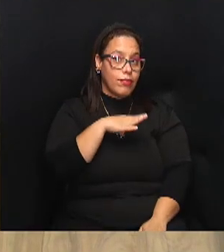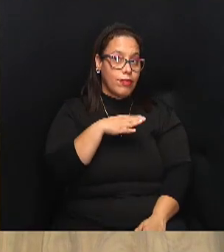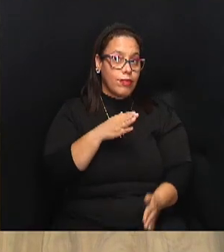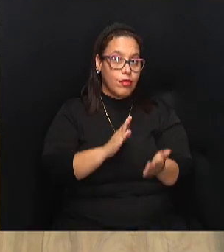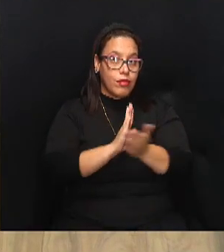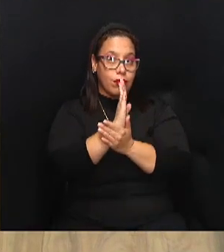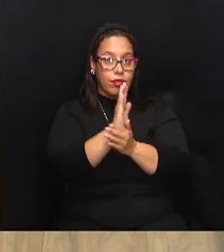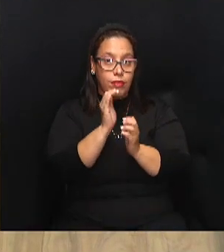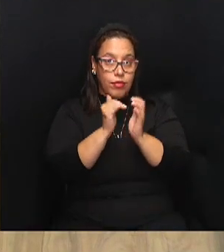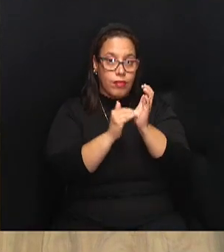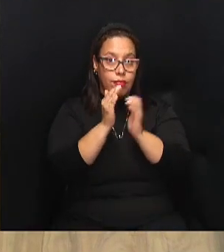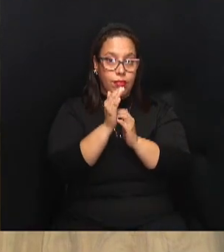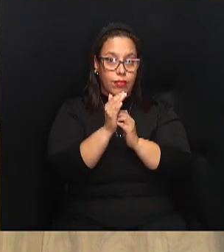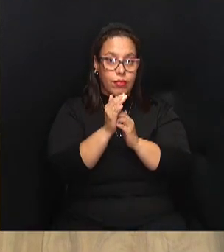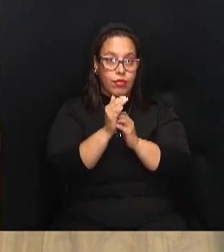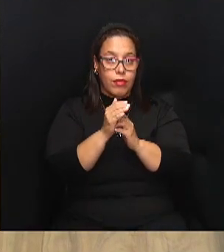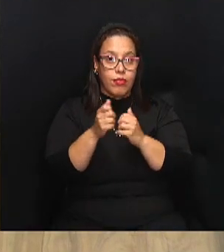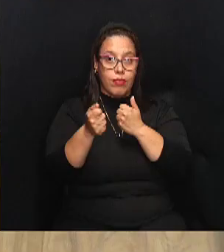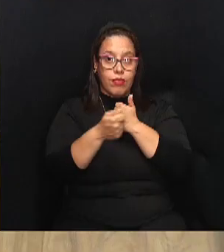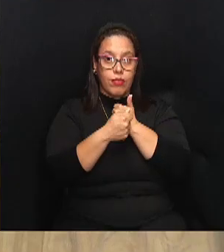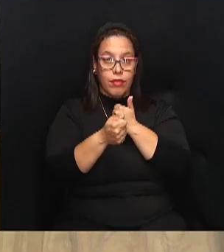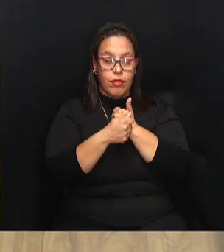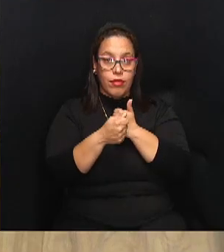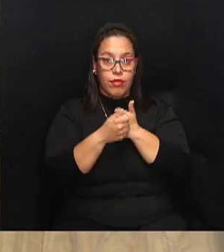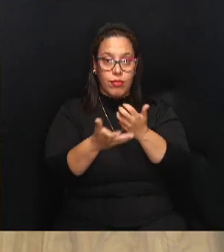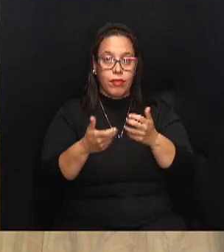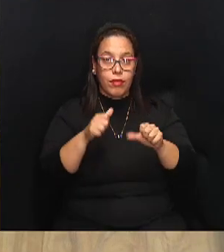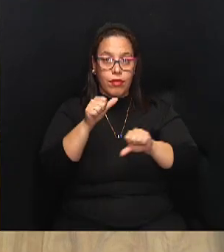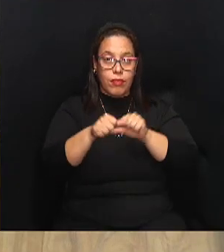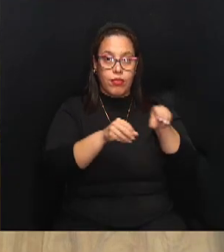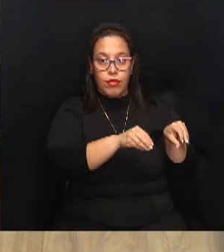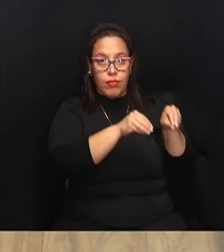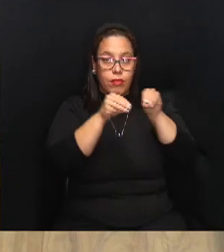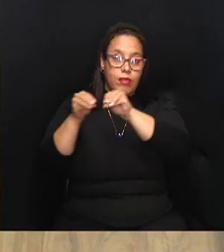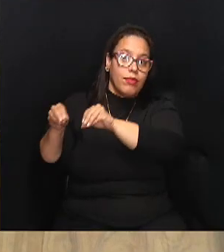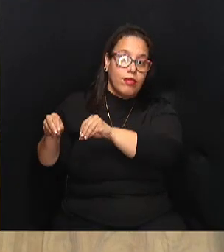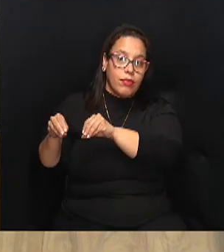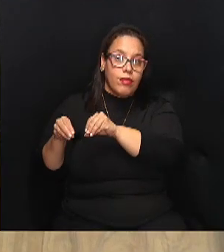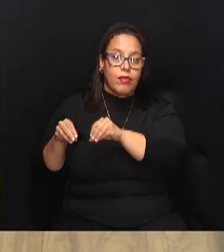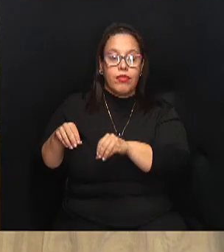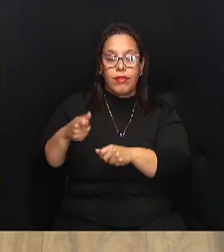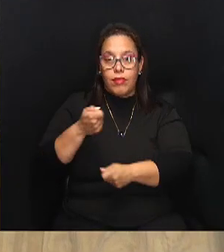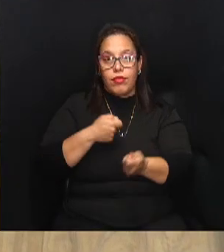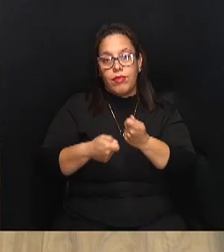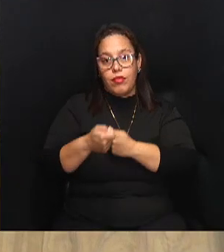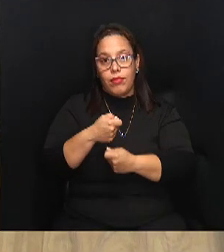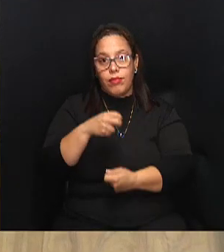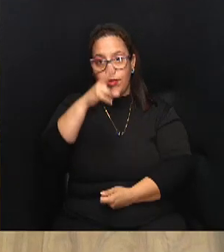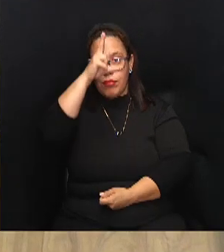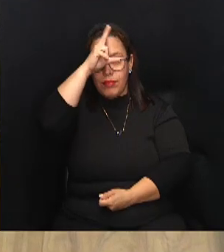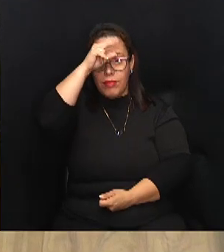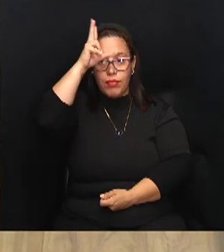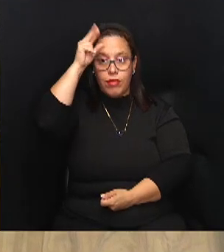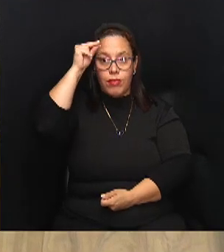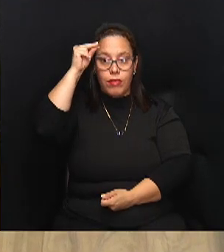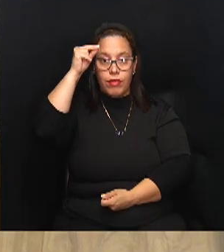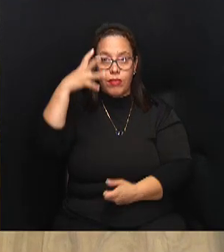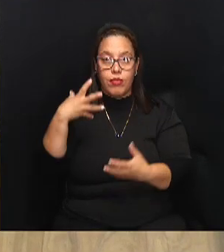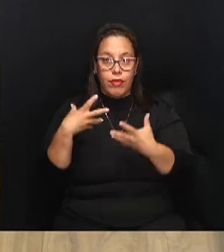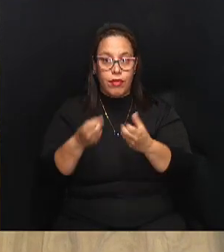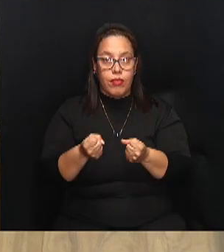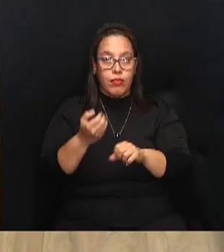passar no concurso, ele bate no meu gabinete, querendo ser transferido para o administrativo da prefeitura. O cara recebeu